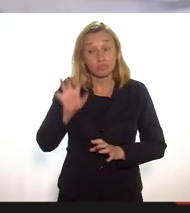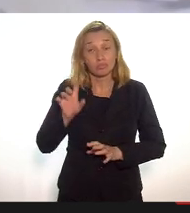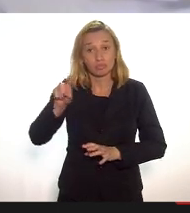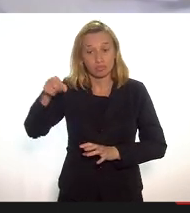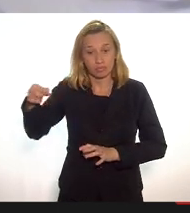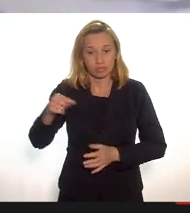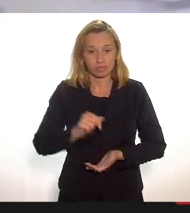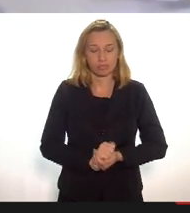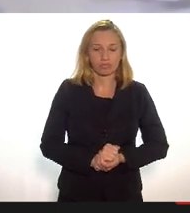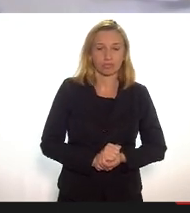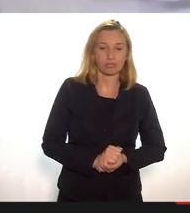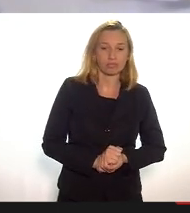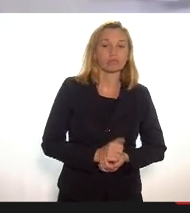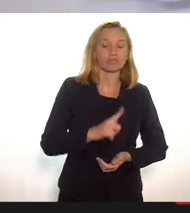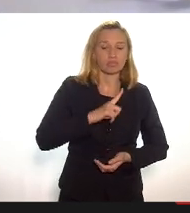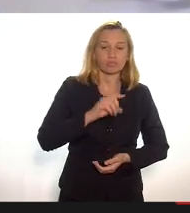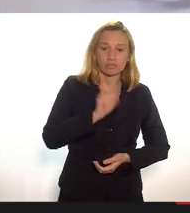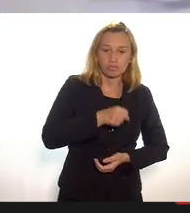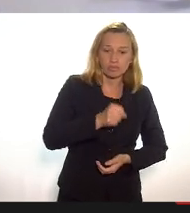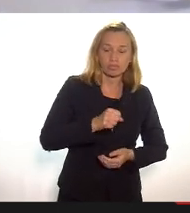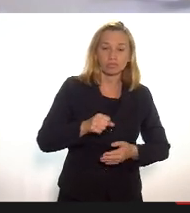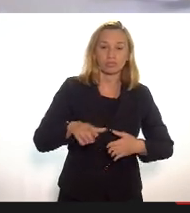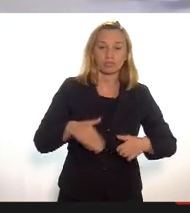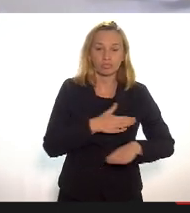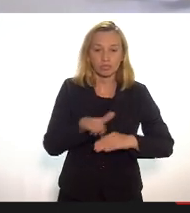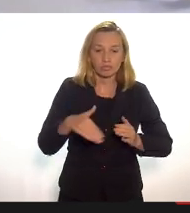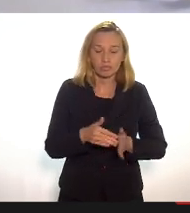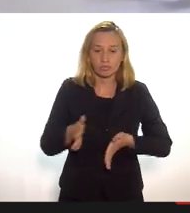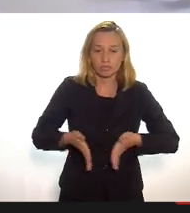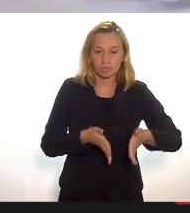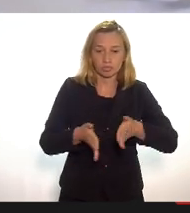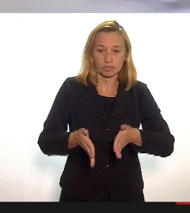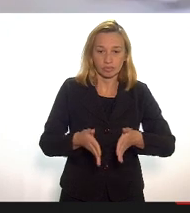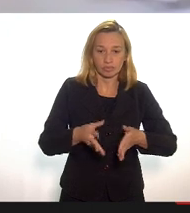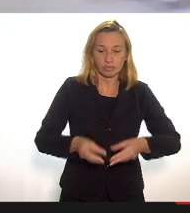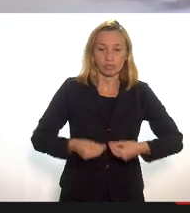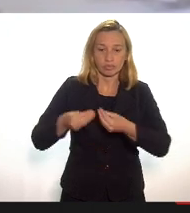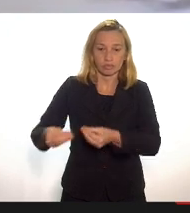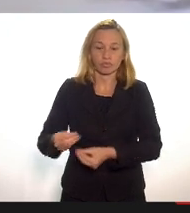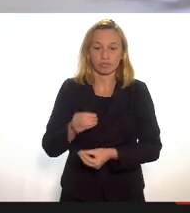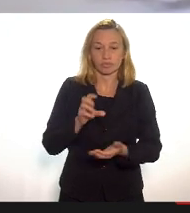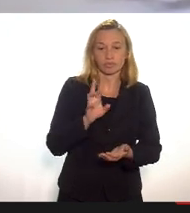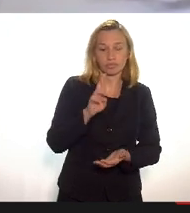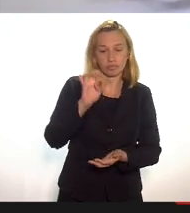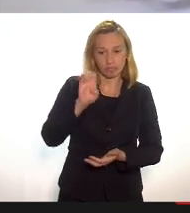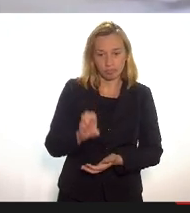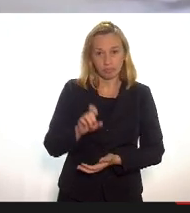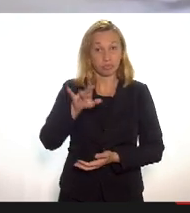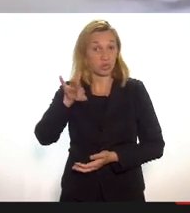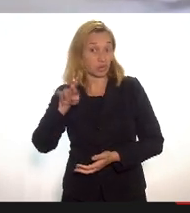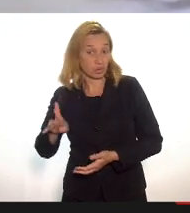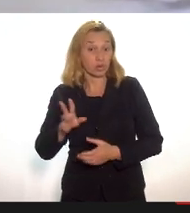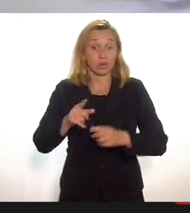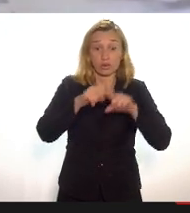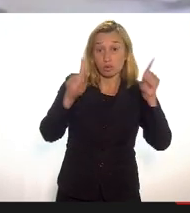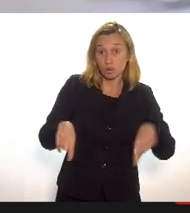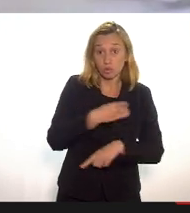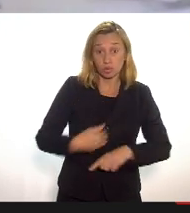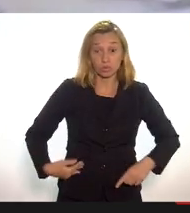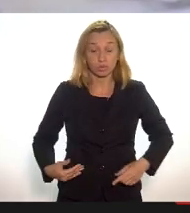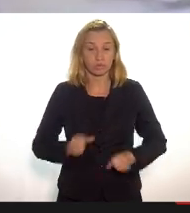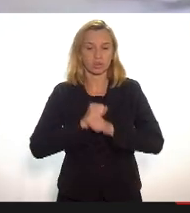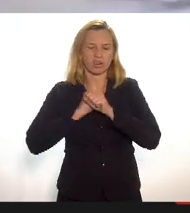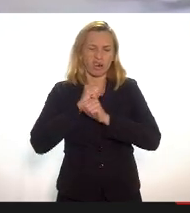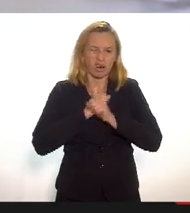porque existe, sim, todo um direcionamento para colocar tudo na mão da rede DO, como se os funcionários que trabalharam esses